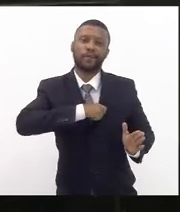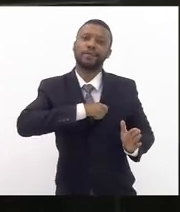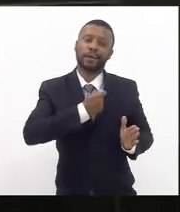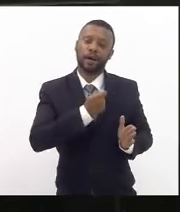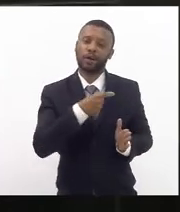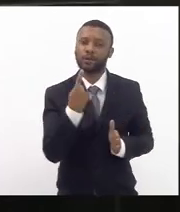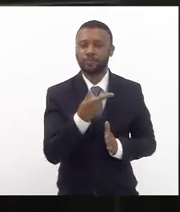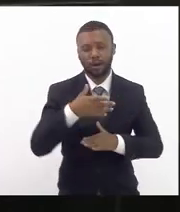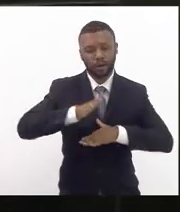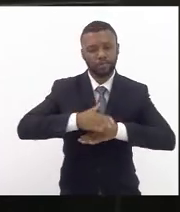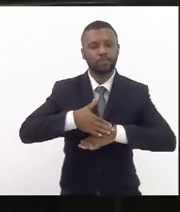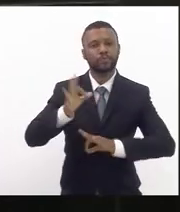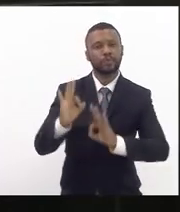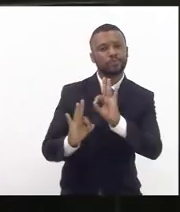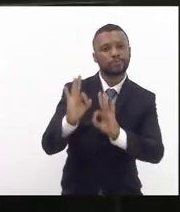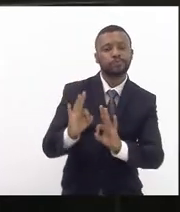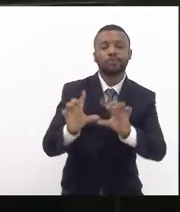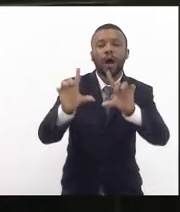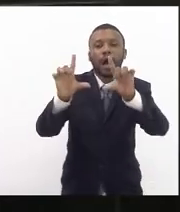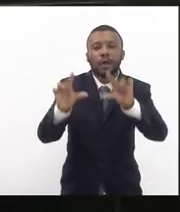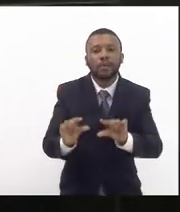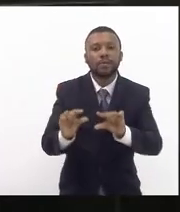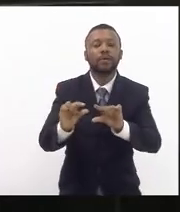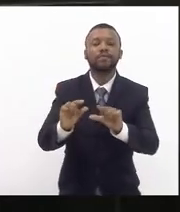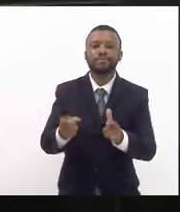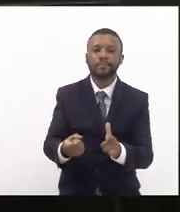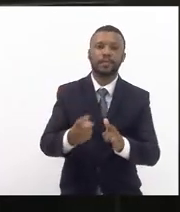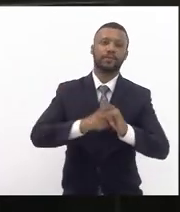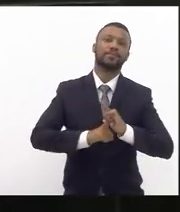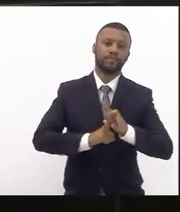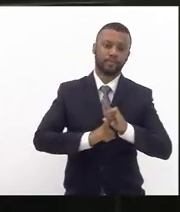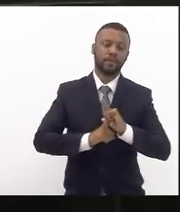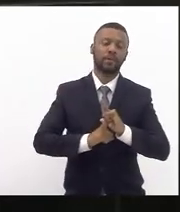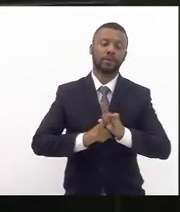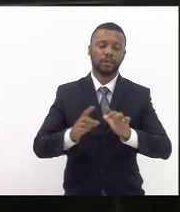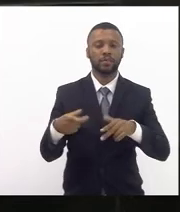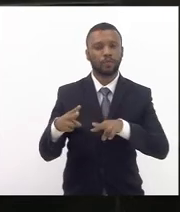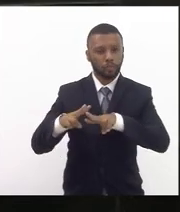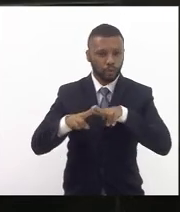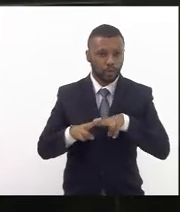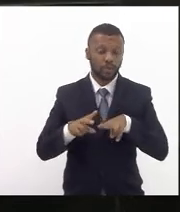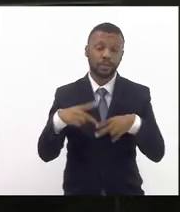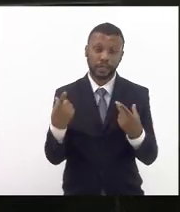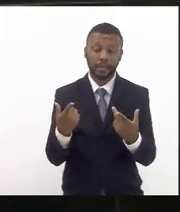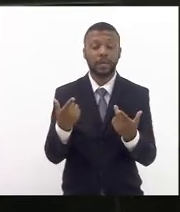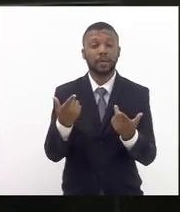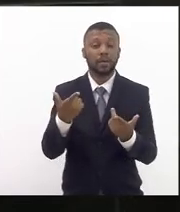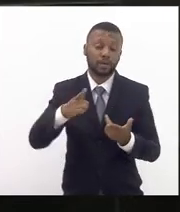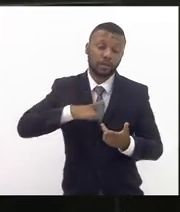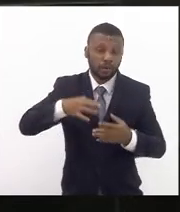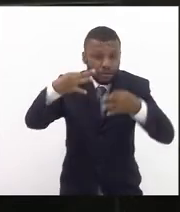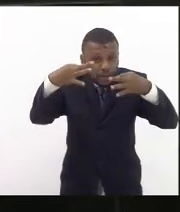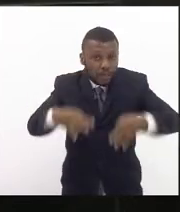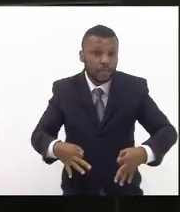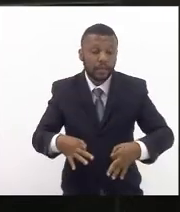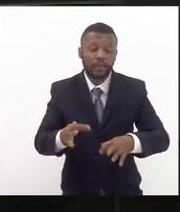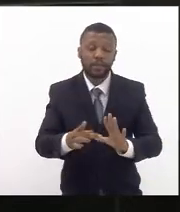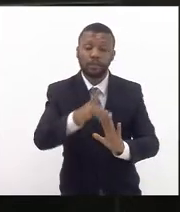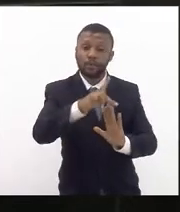uma redução do estoque da dívida. Portanto, presidente, eu não tenho a menor dúvida que o projeto de